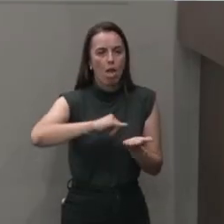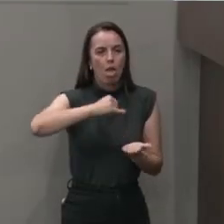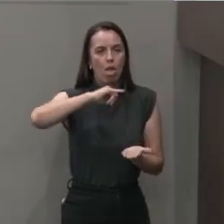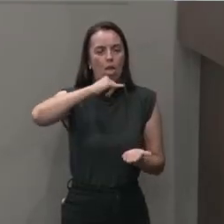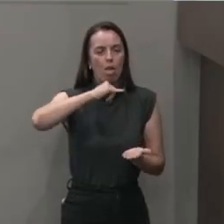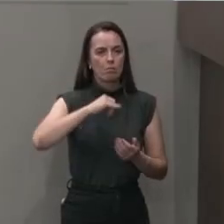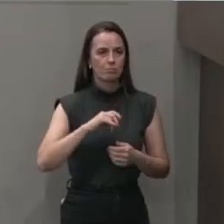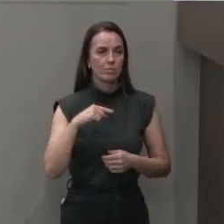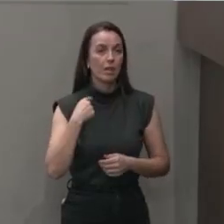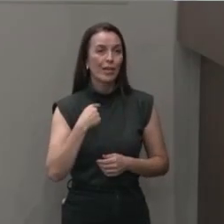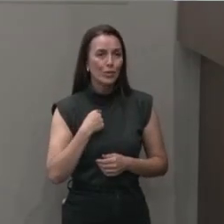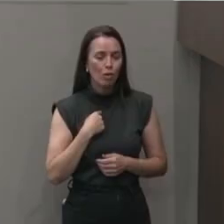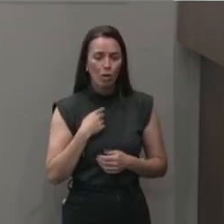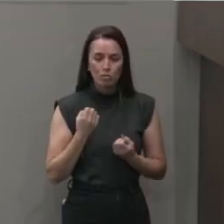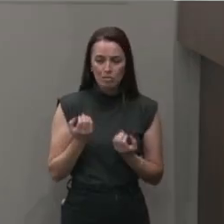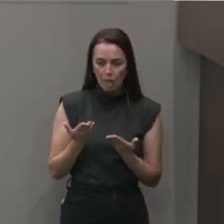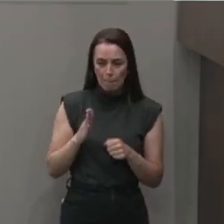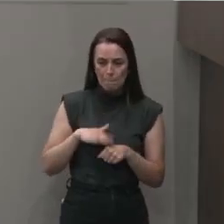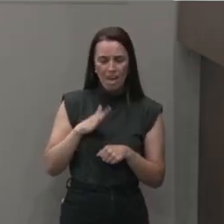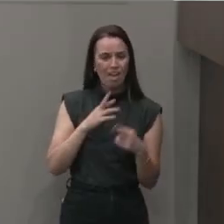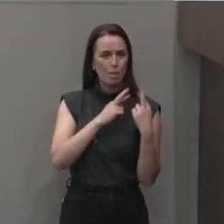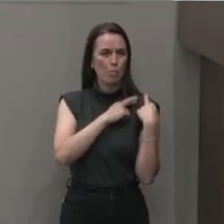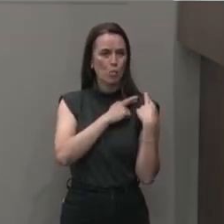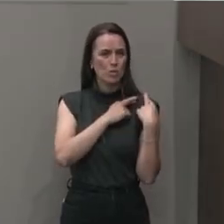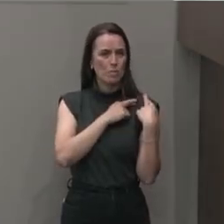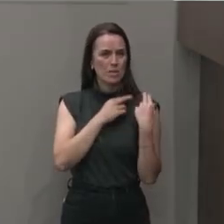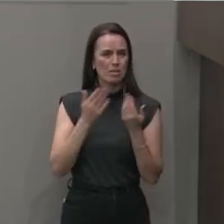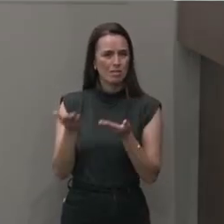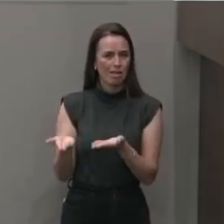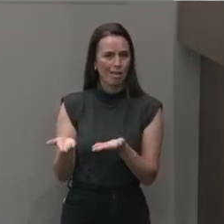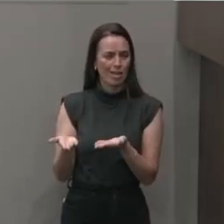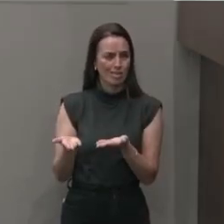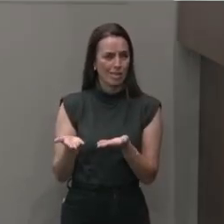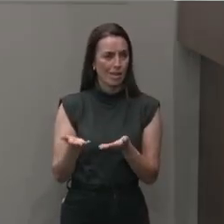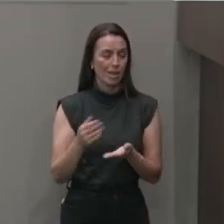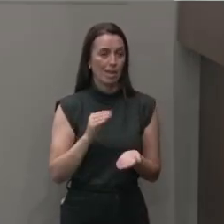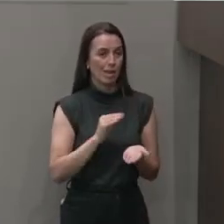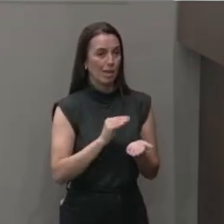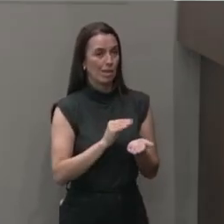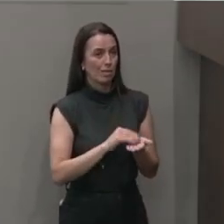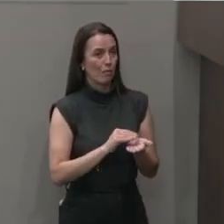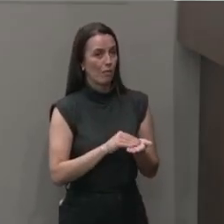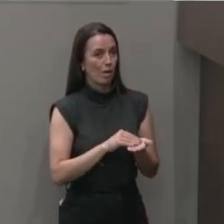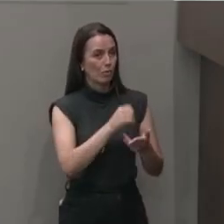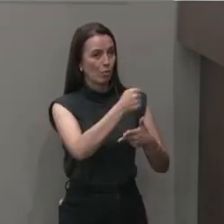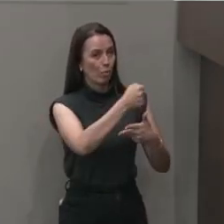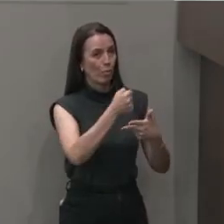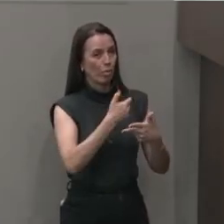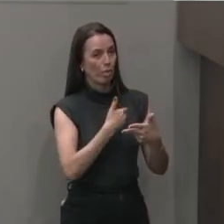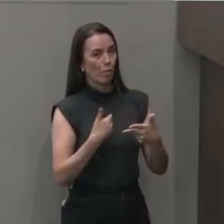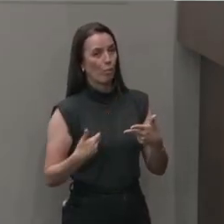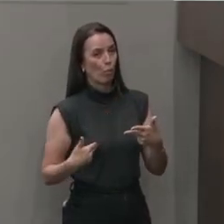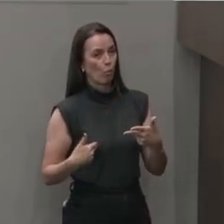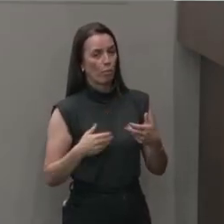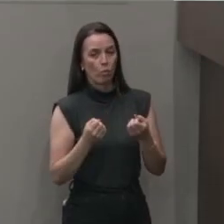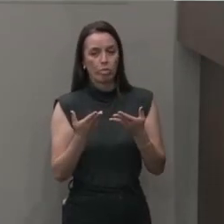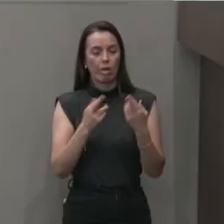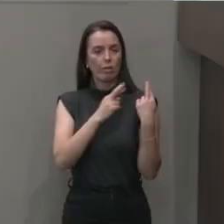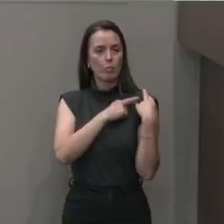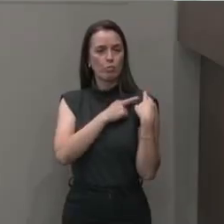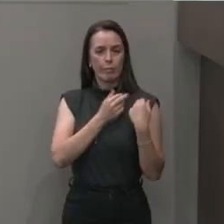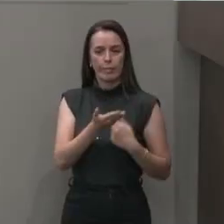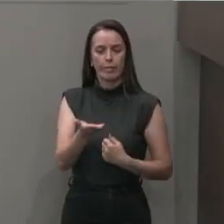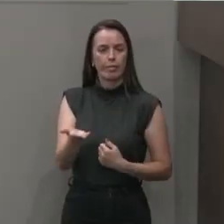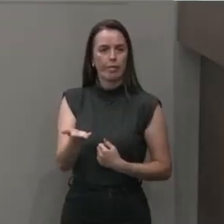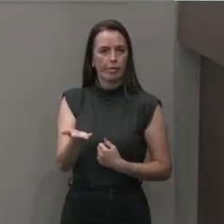onde falta o poder público para o setor privado, é nós botar mais